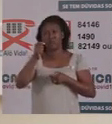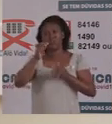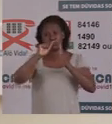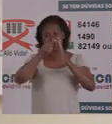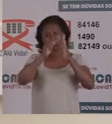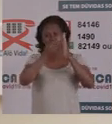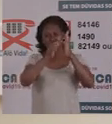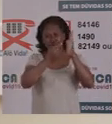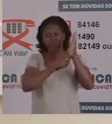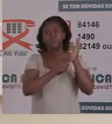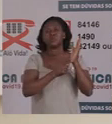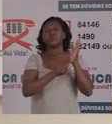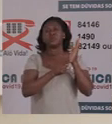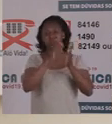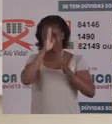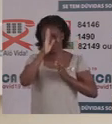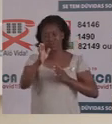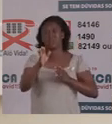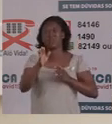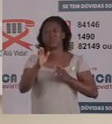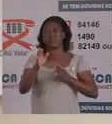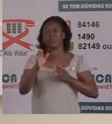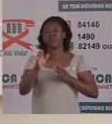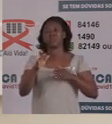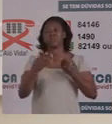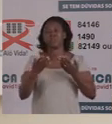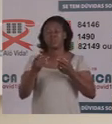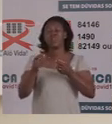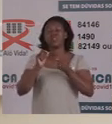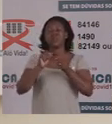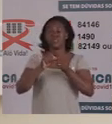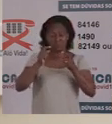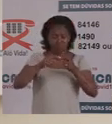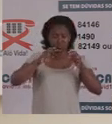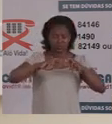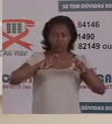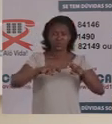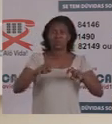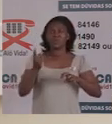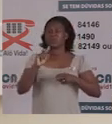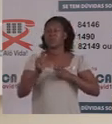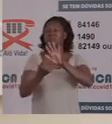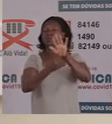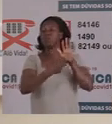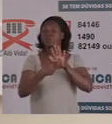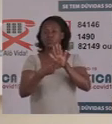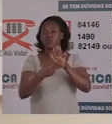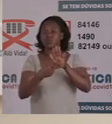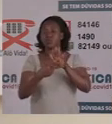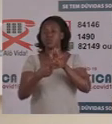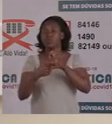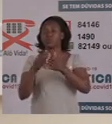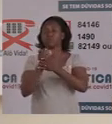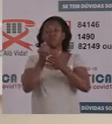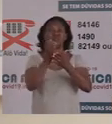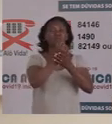rigorosos e que fazer mais testes não significa necessariamente encontrar mais casos